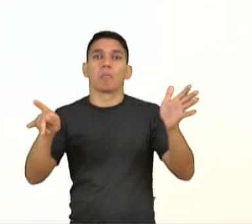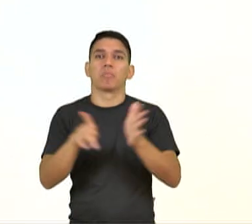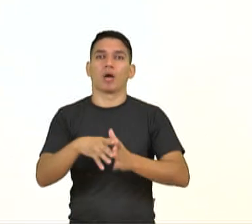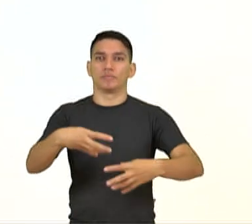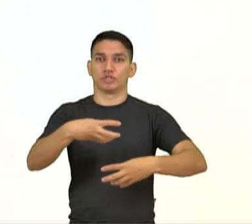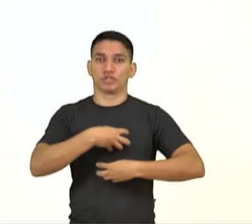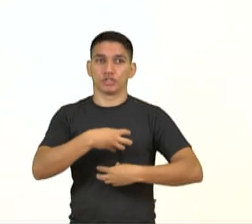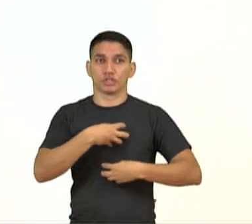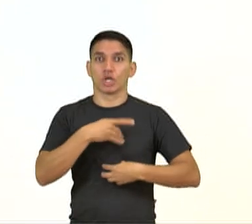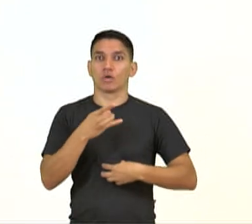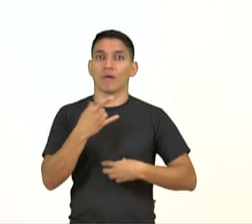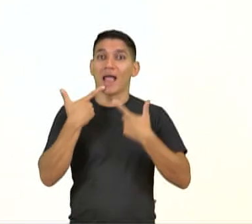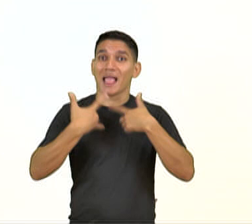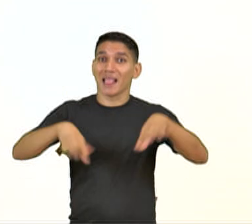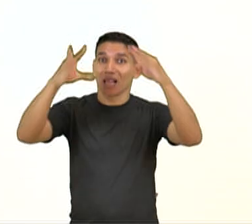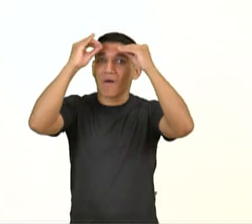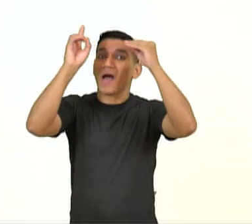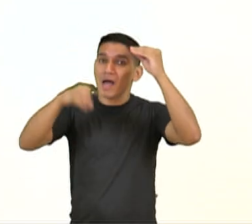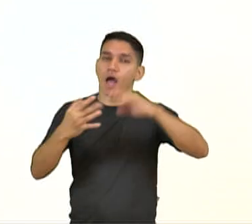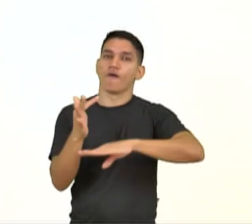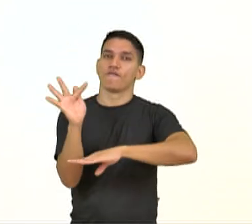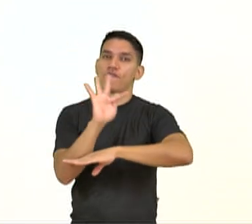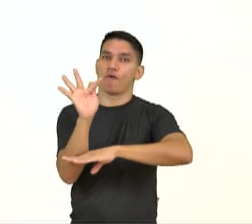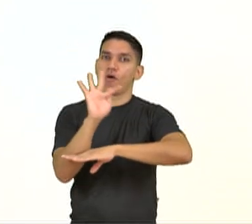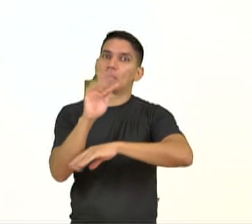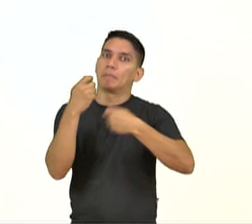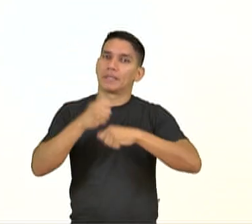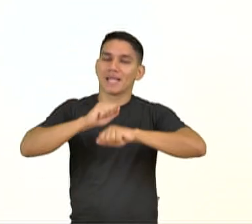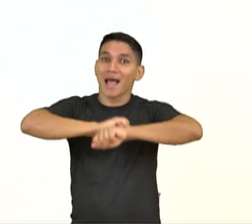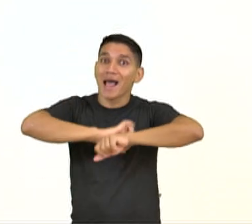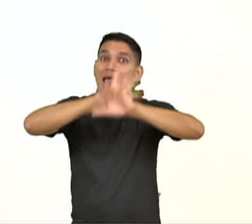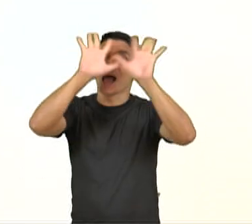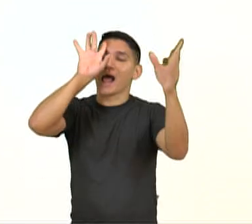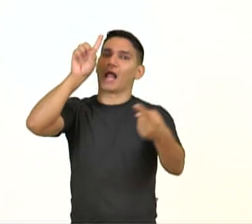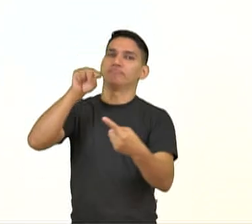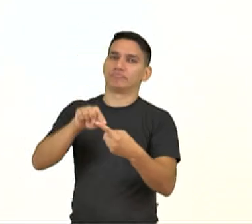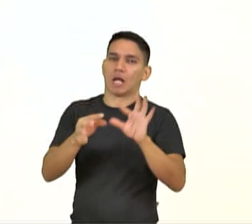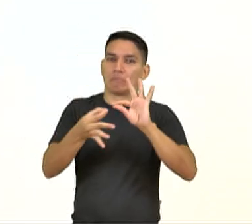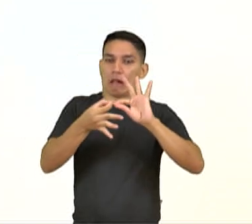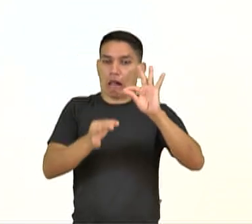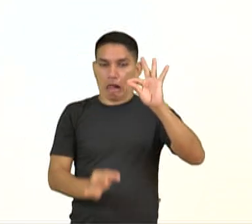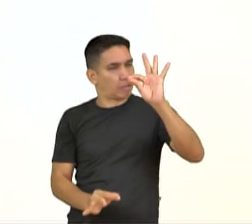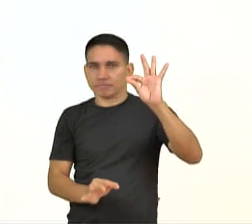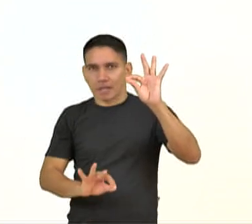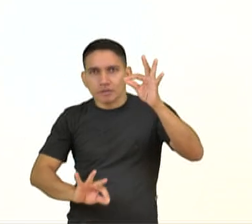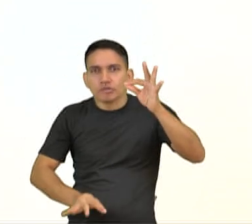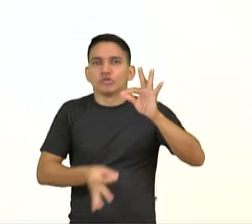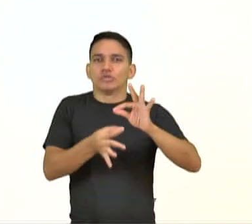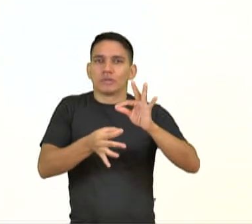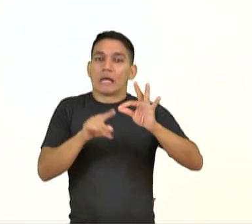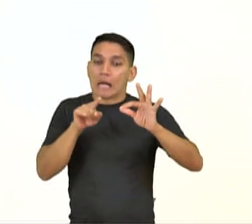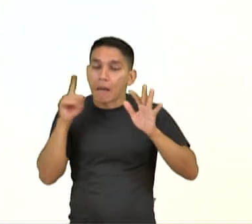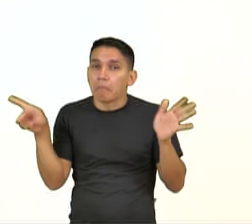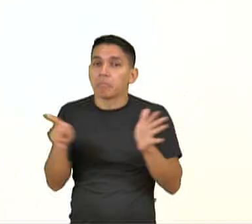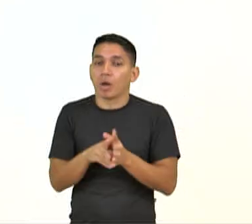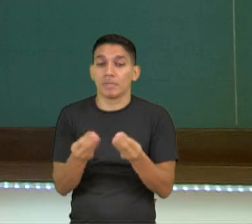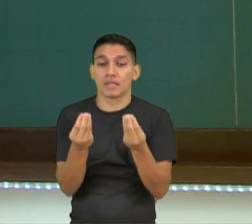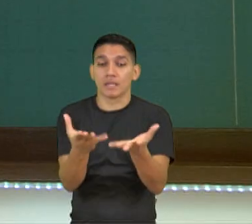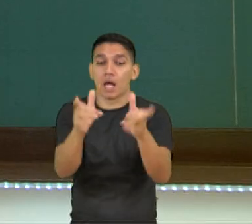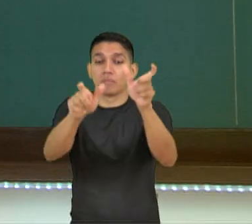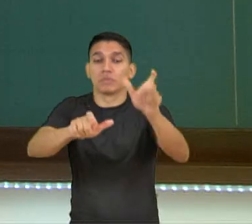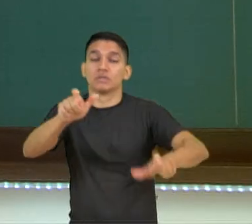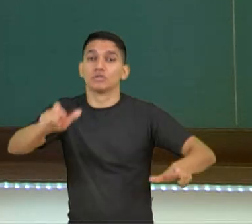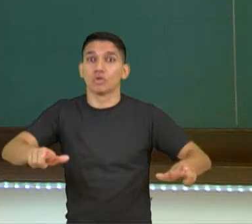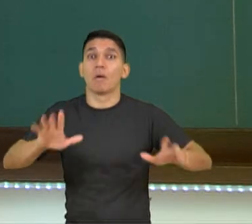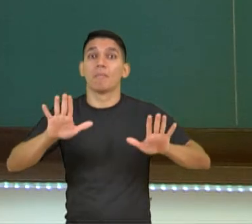ela precisa ser clara e objetiva, porque a intenção, ela se destina a um público, existe um público-alvo, mas a intenção é